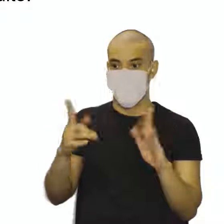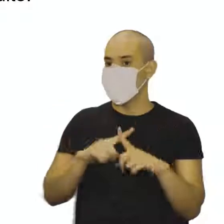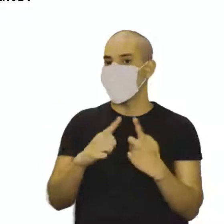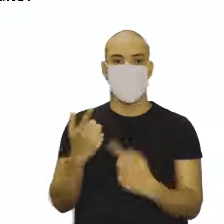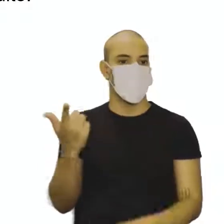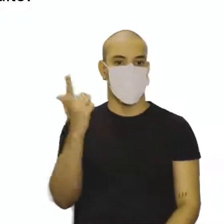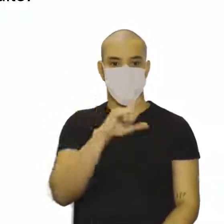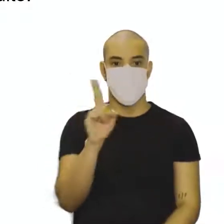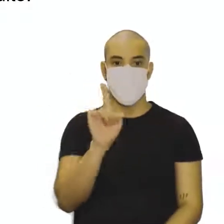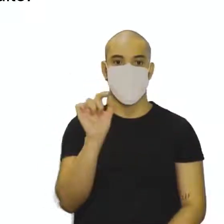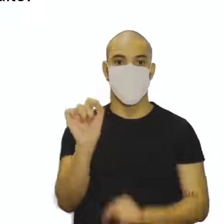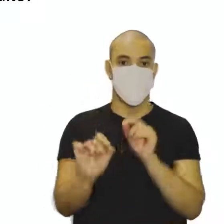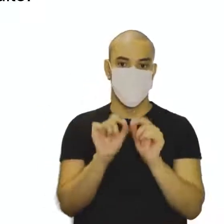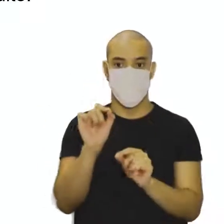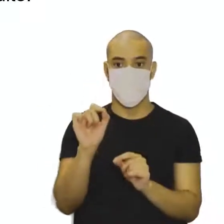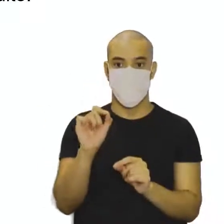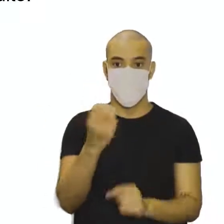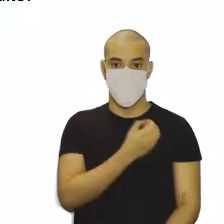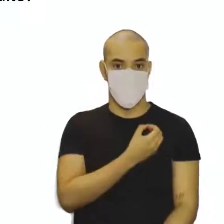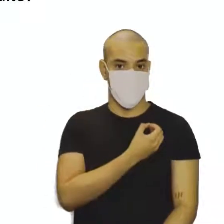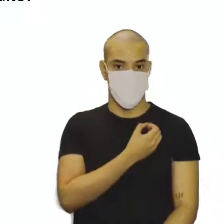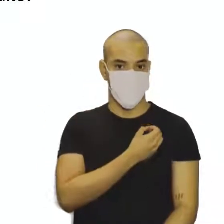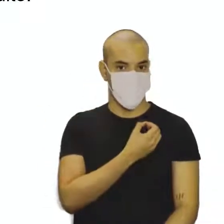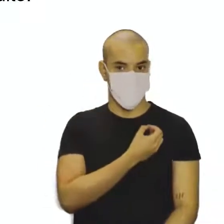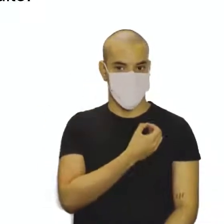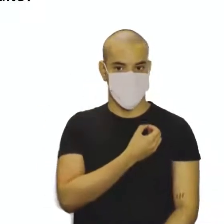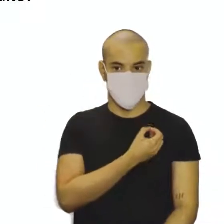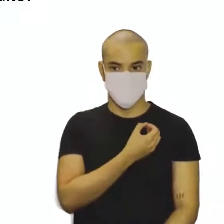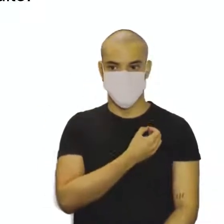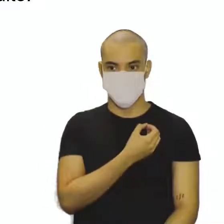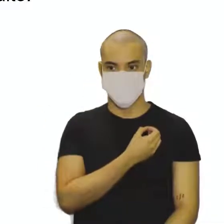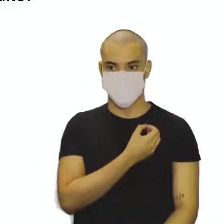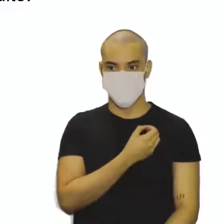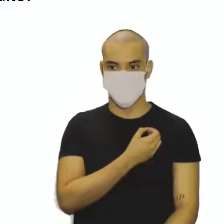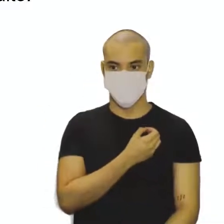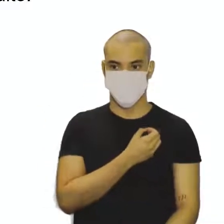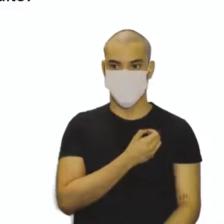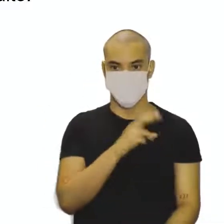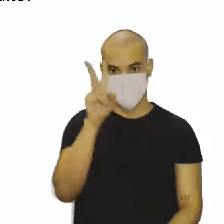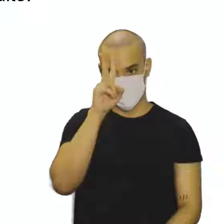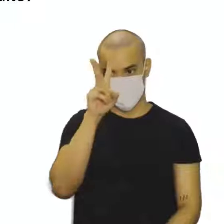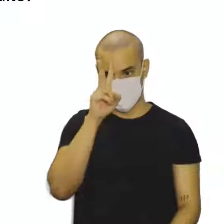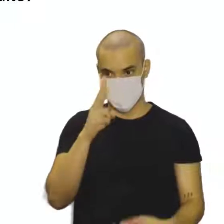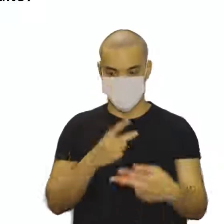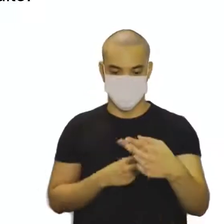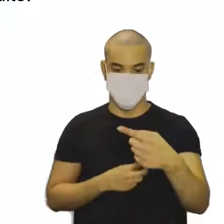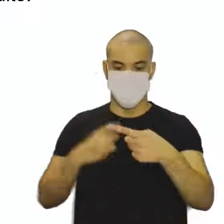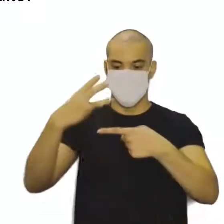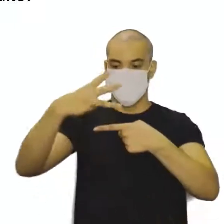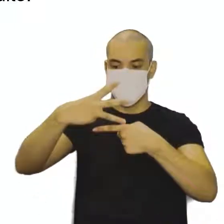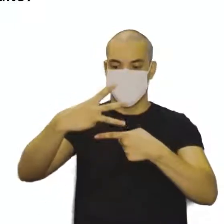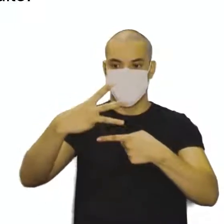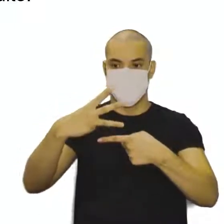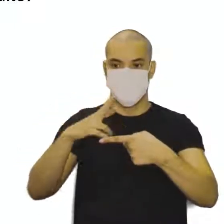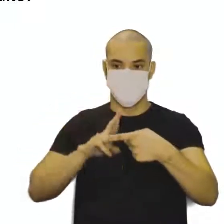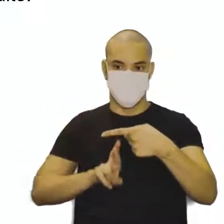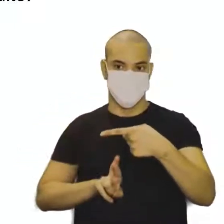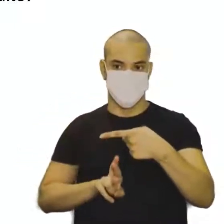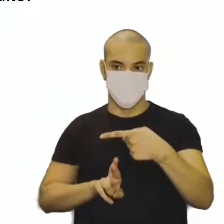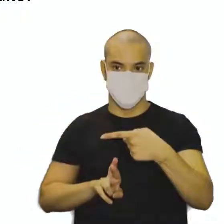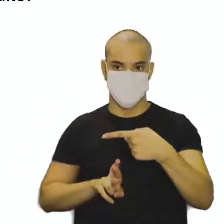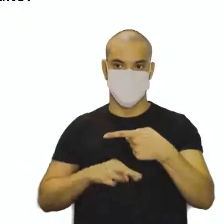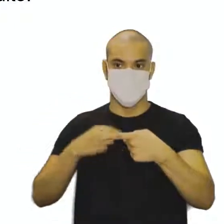atinge prontamente esse valor aqui, que é a questão da força eletromotriz sobre R. Lembra, a gente usou isso